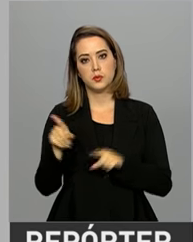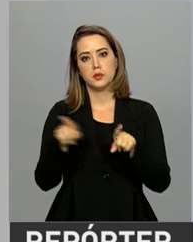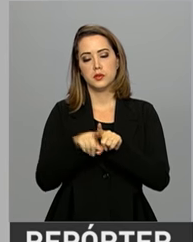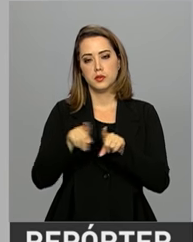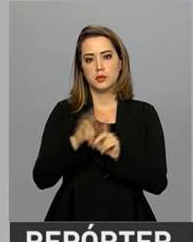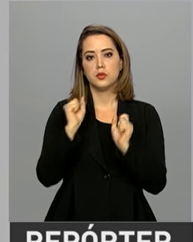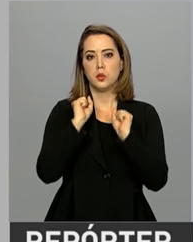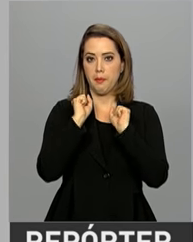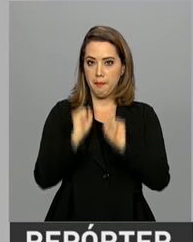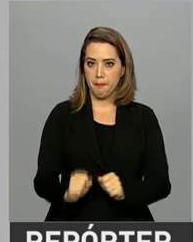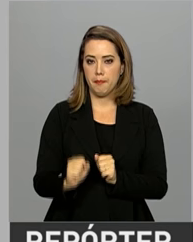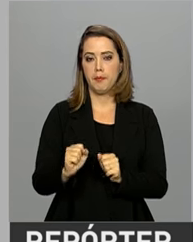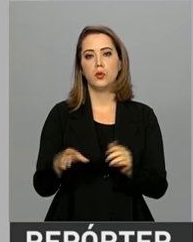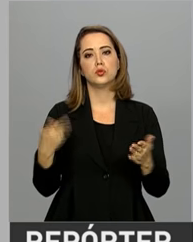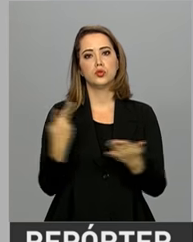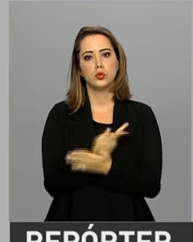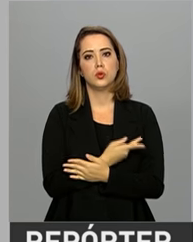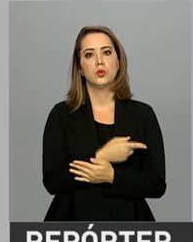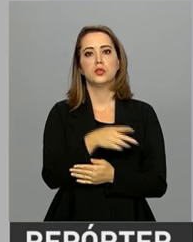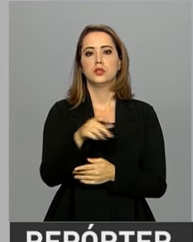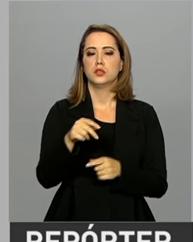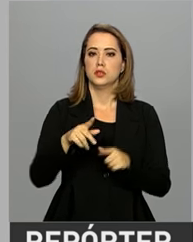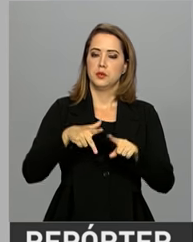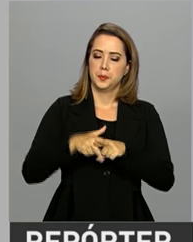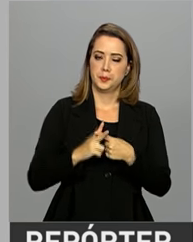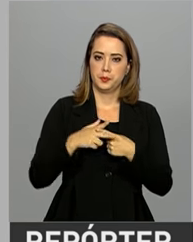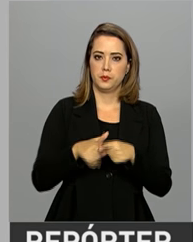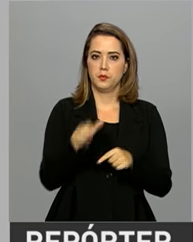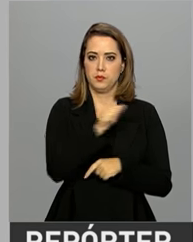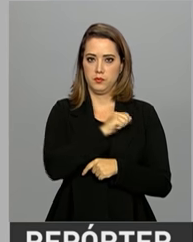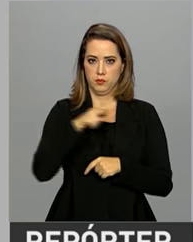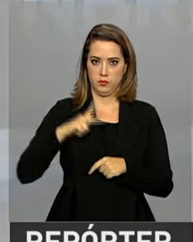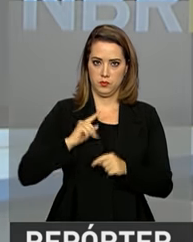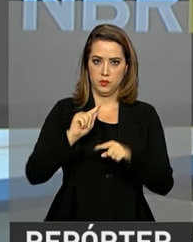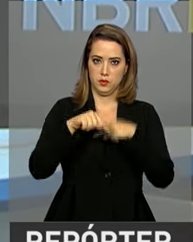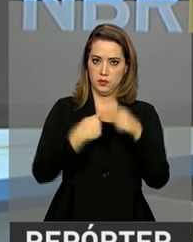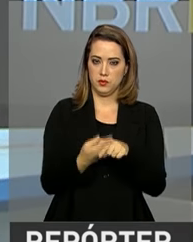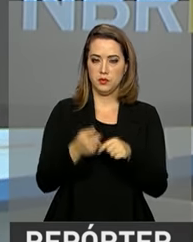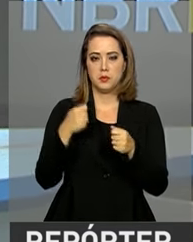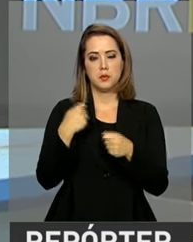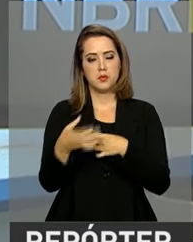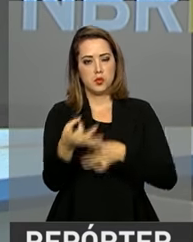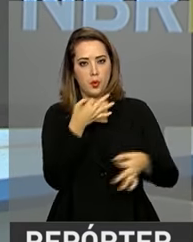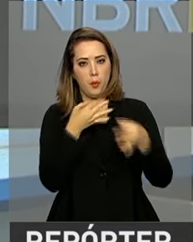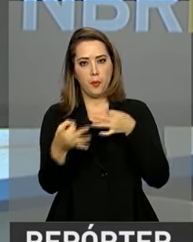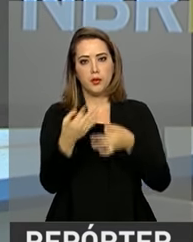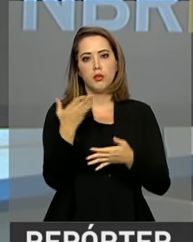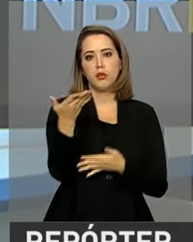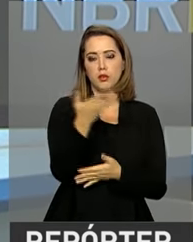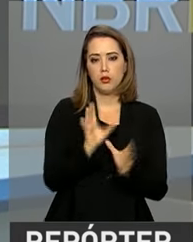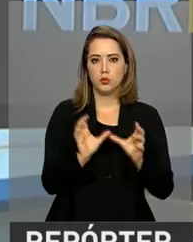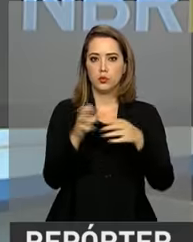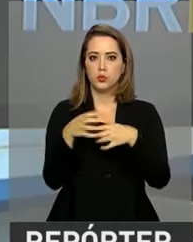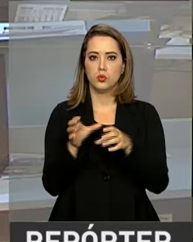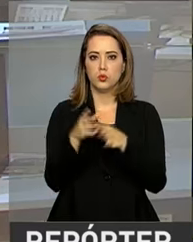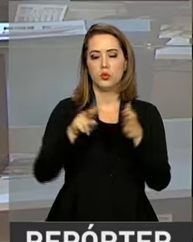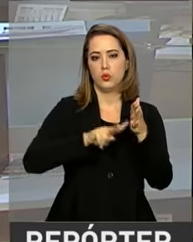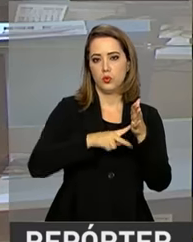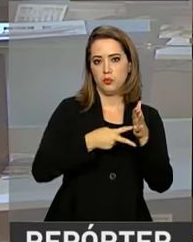uma reforma da Previdência e que é preciso ter a participação e as sugestões das centrais